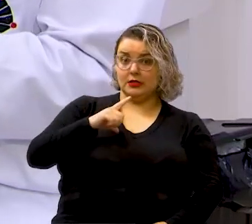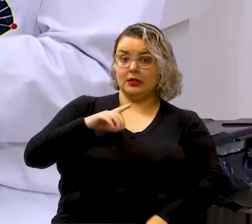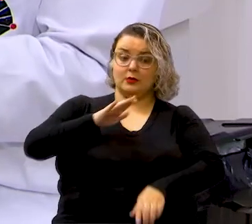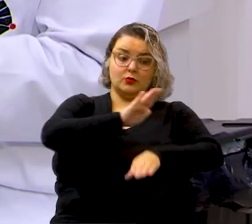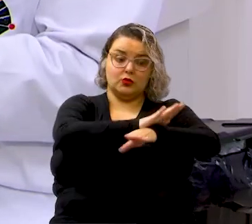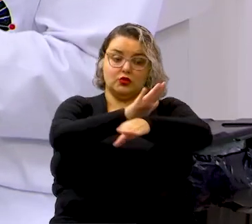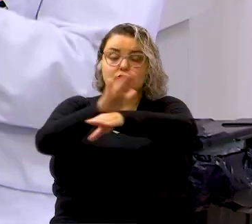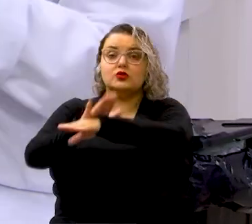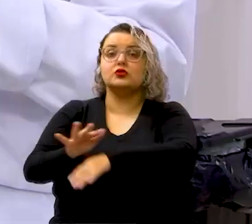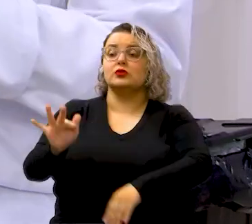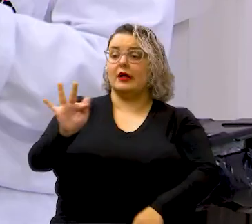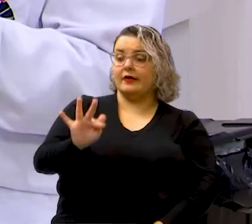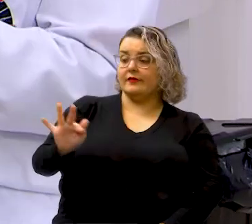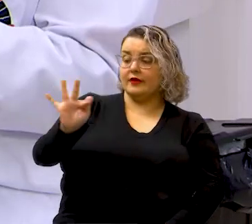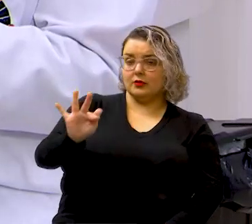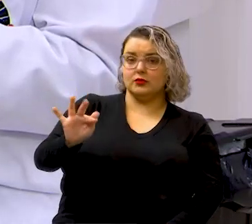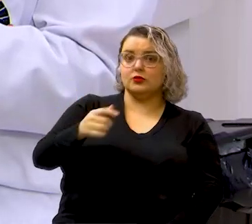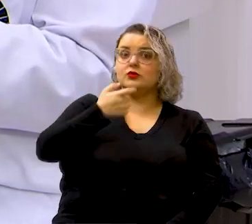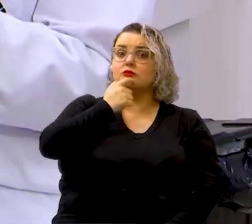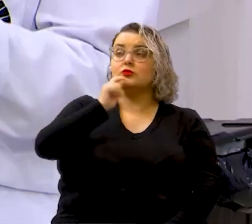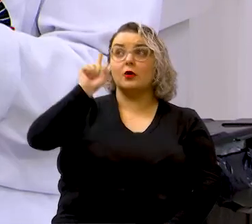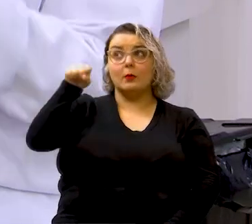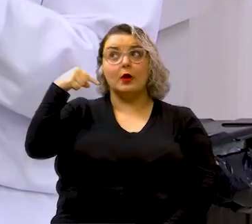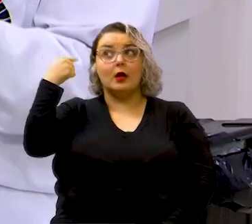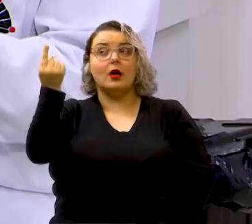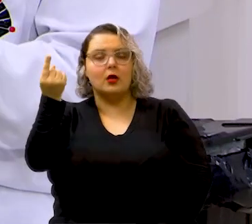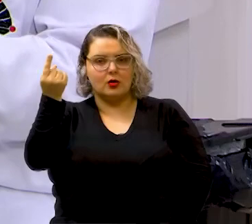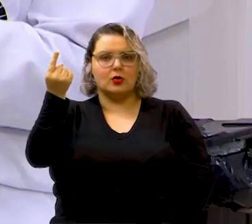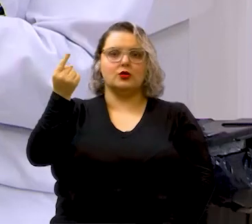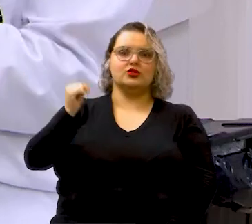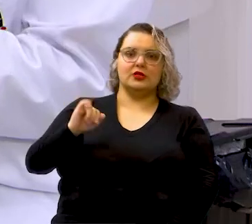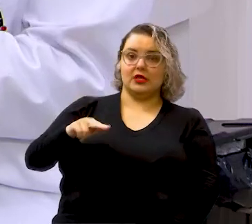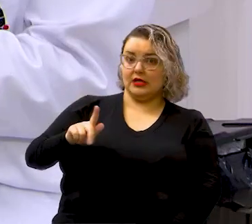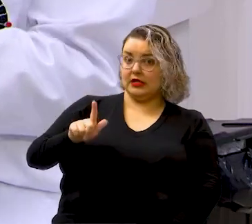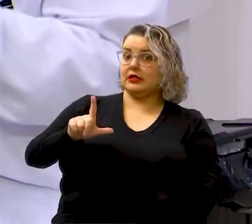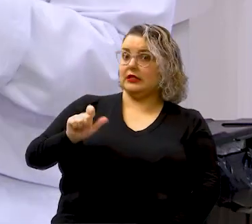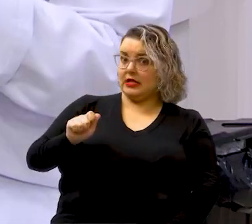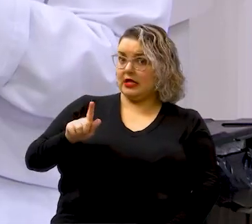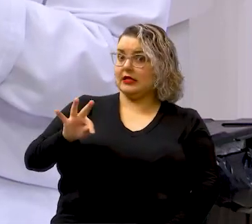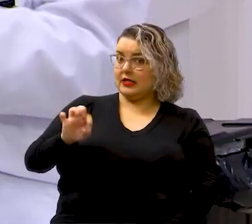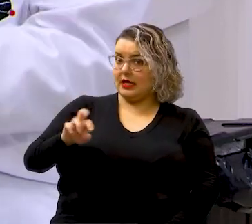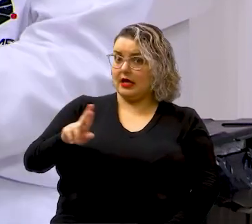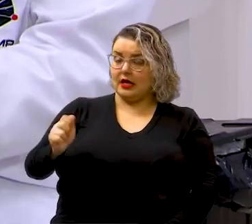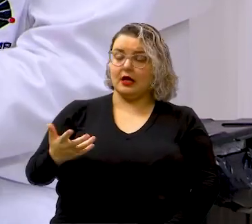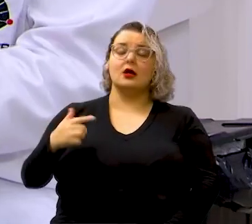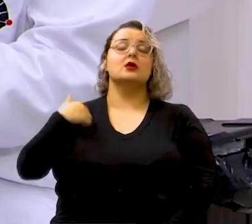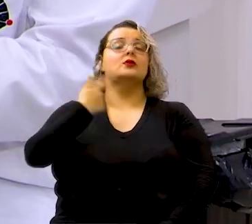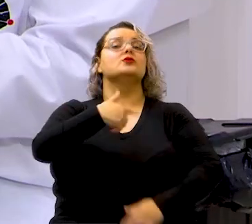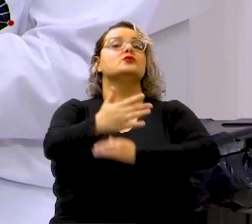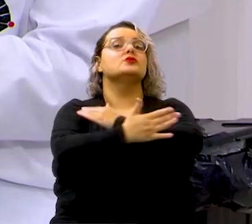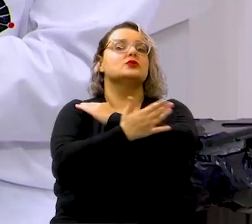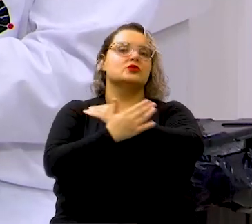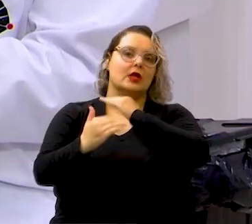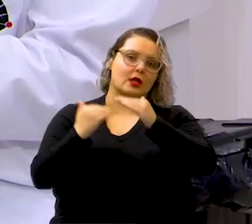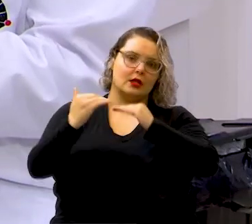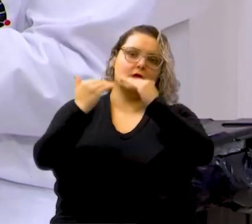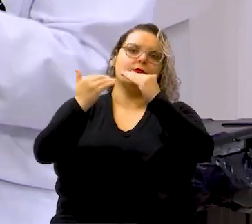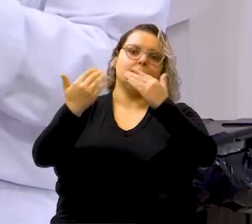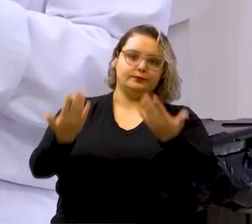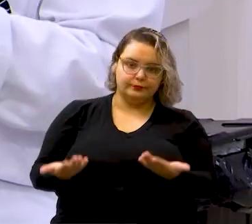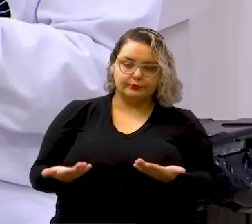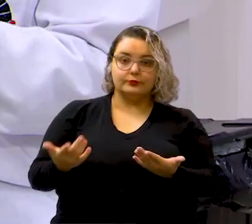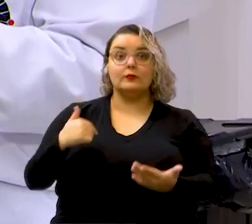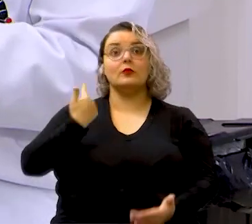auxílio do pessoal da Universidade, da Manchester Metropolitan University, que eles nos ajudaram nesse desenvolvimento.